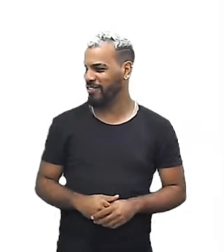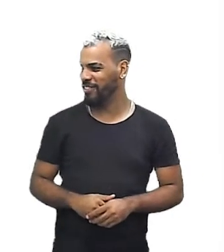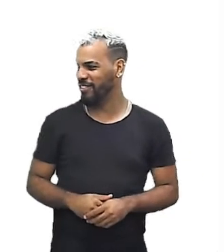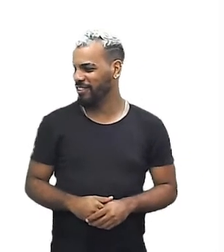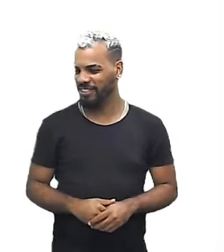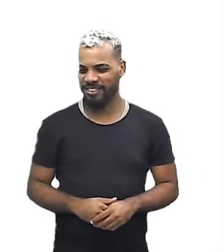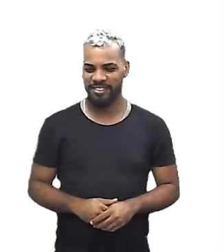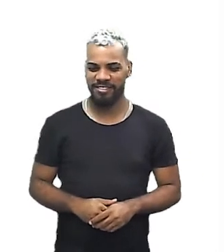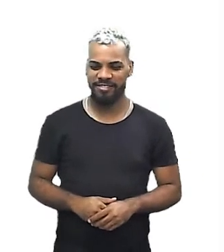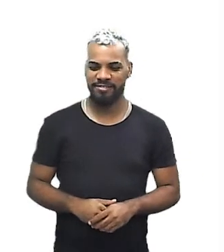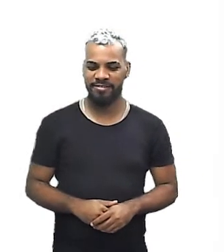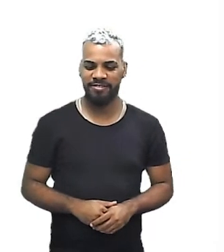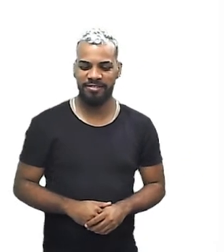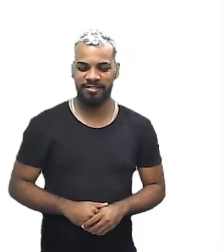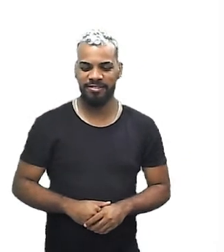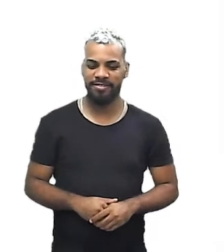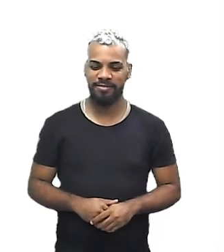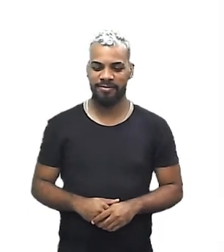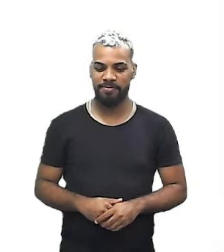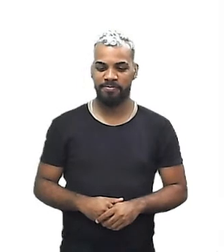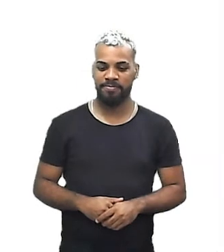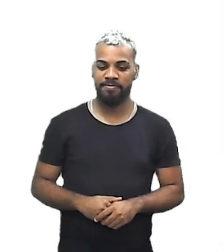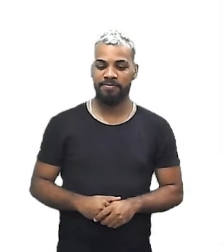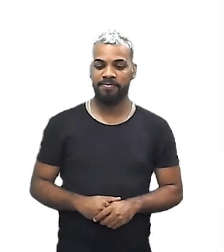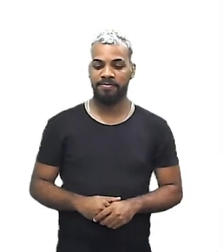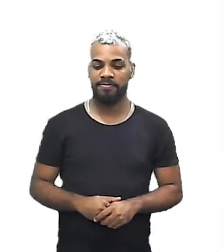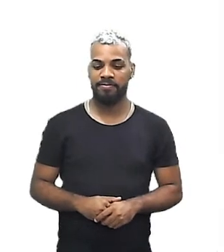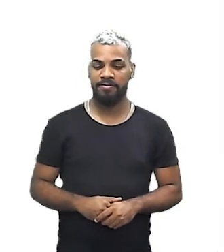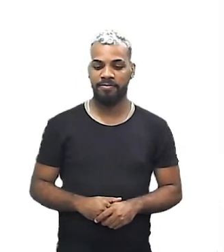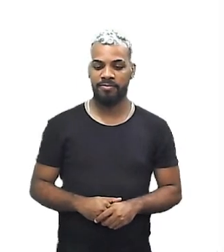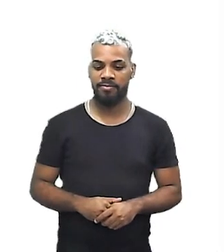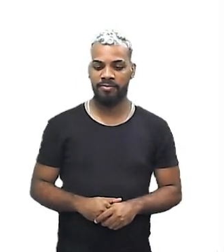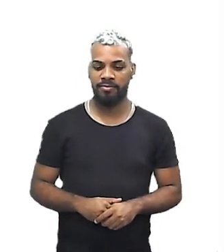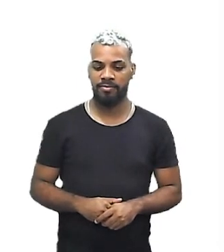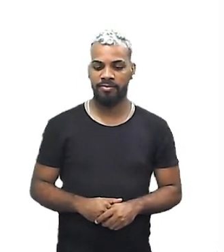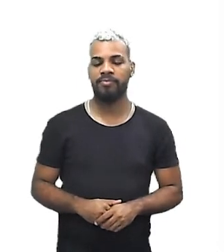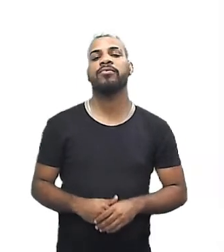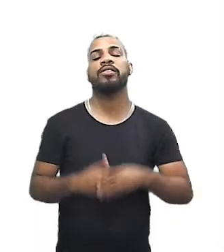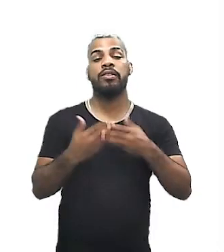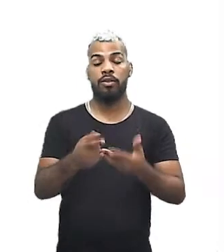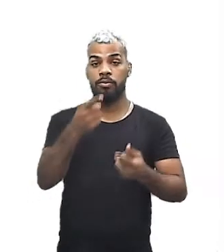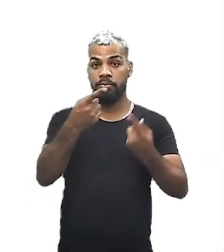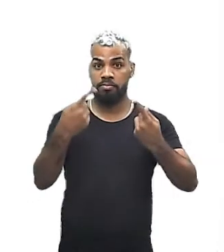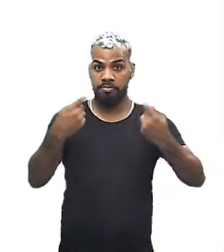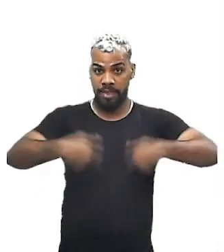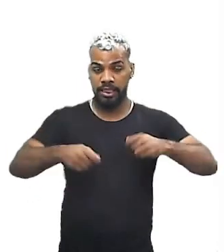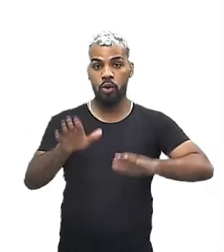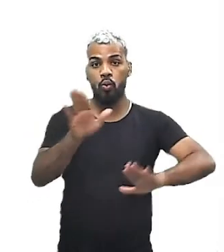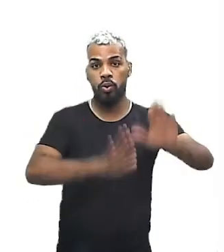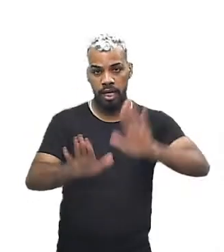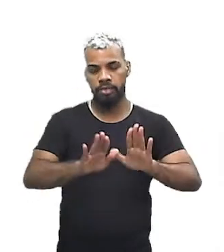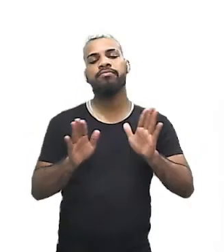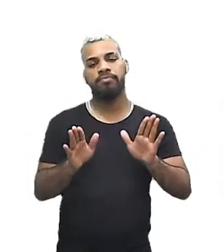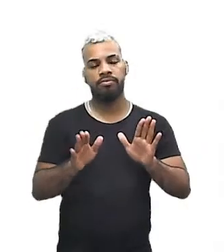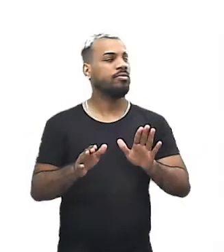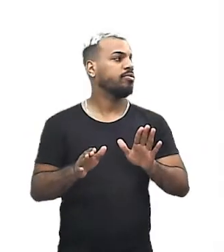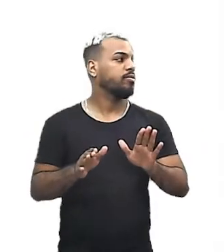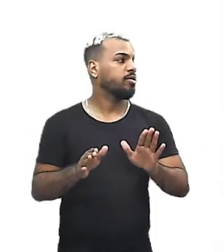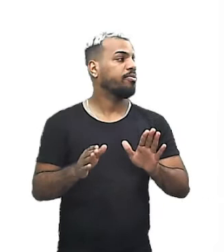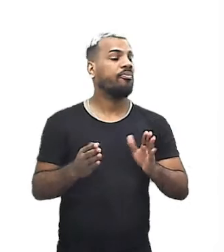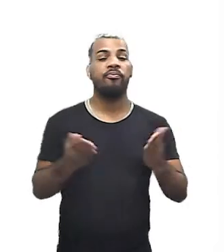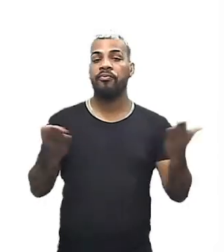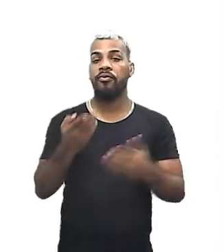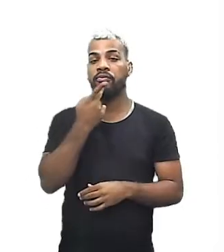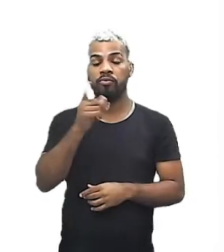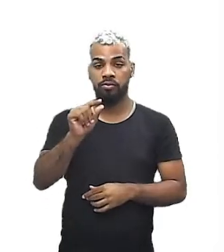primeira questão de hoje vamos ler ela eu preciso que vocês também muito cuidado porque vocês vão precisar dessas questões Olha a gente tem que dizer